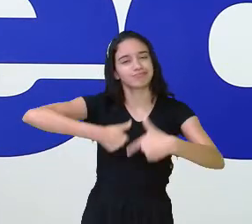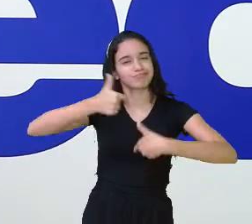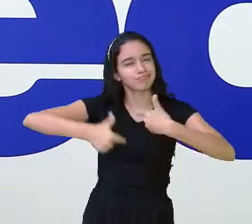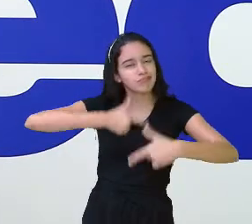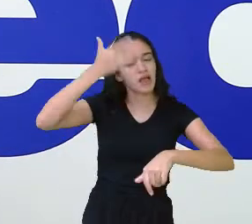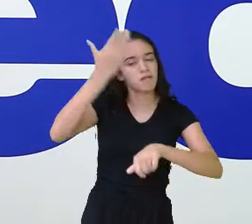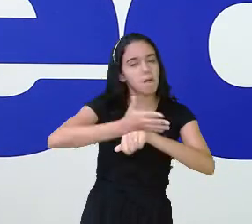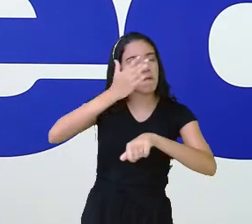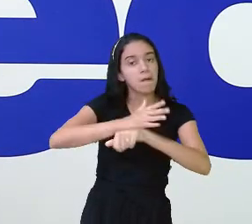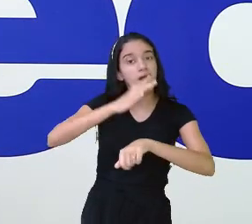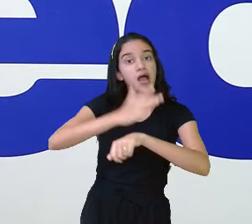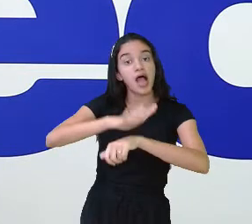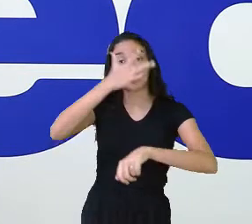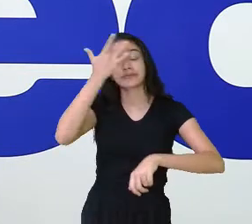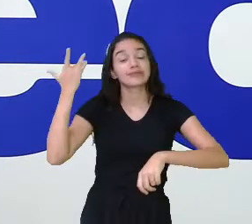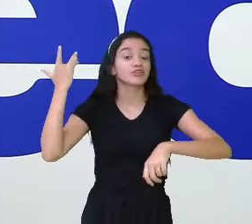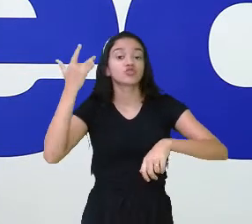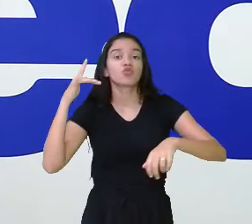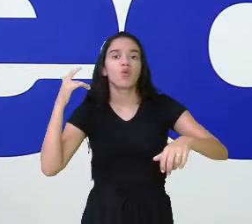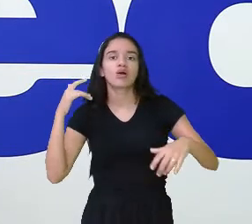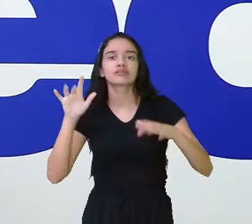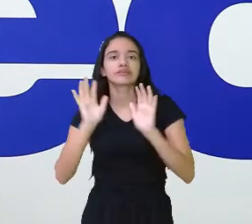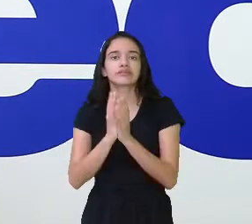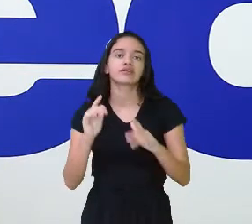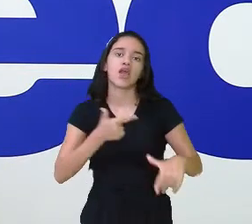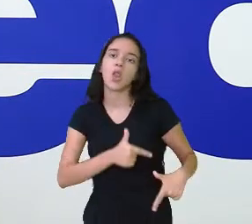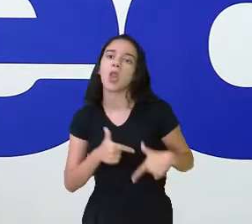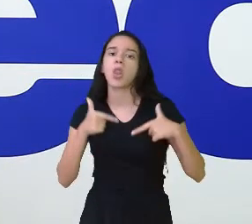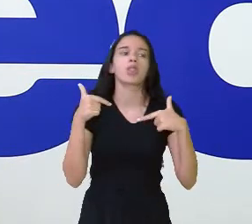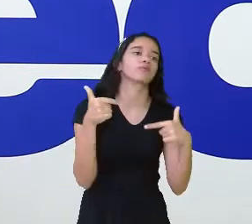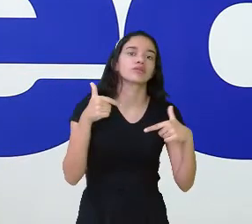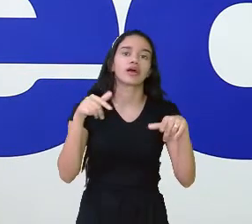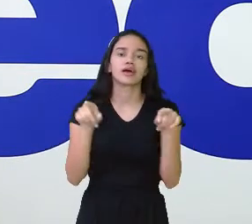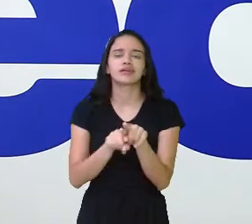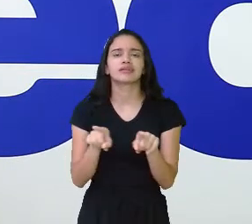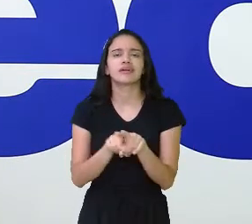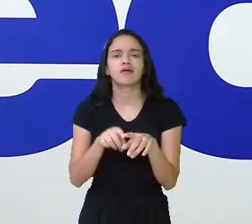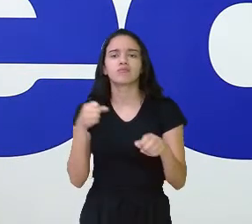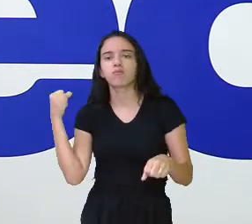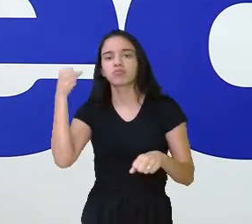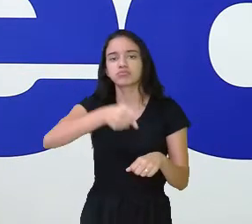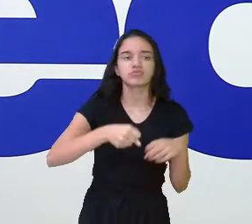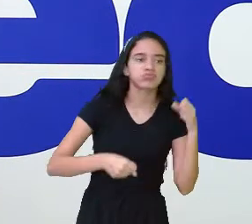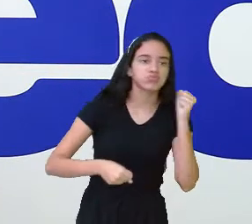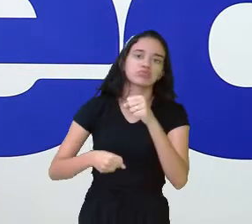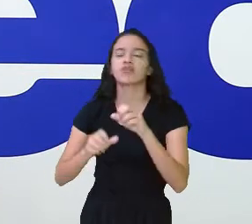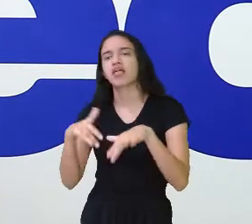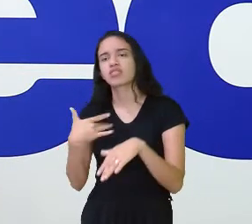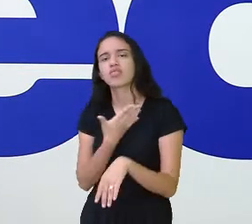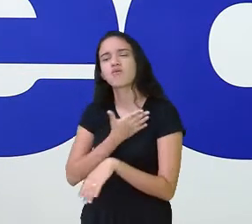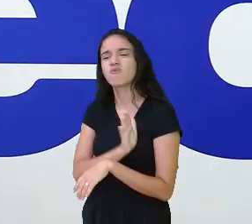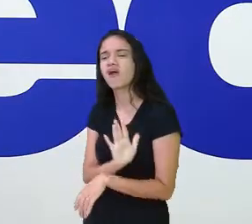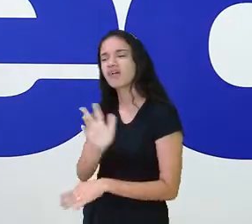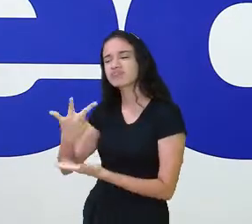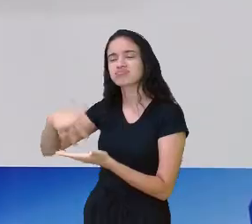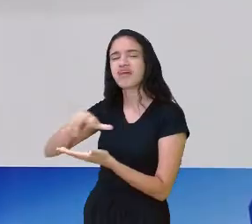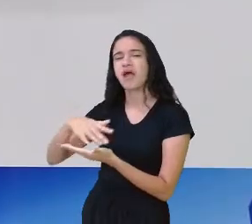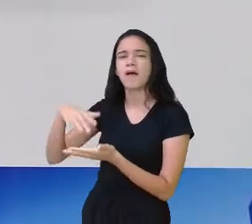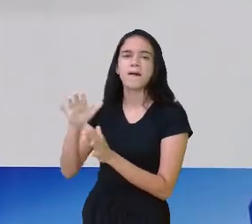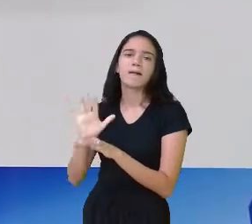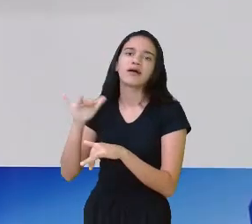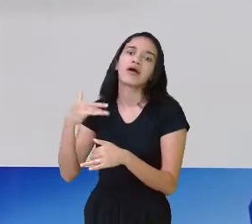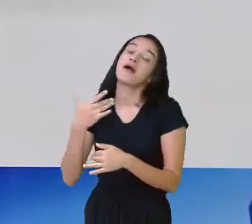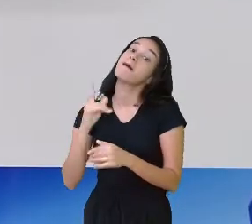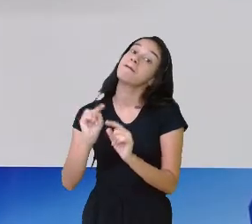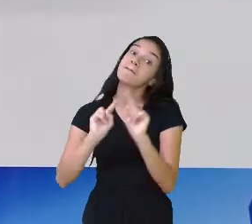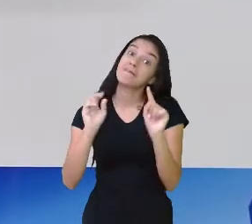trabalhado. O pessoal que luta, às vezes tem desprezo pela dança, como se fosse uma coisa simples e bobinha, mas... Se eles